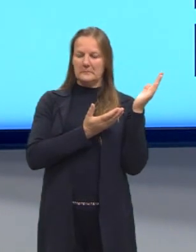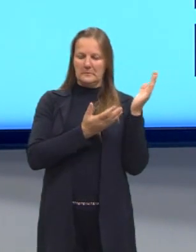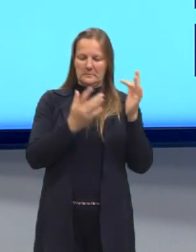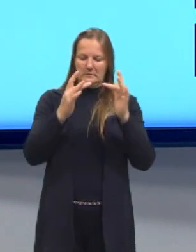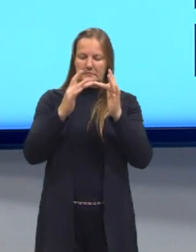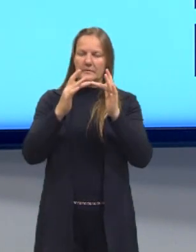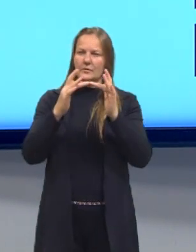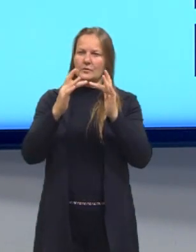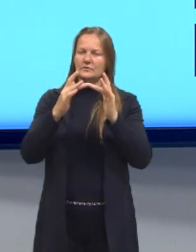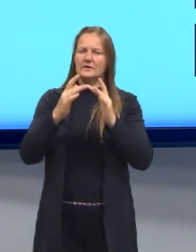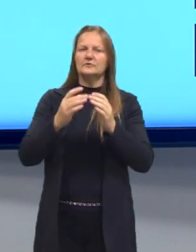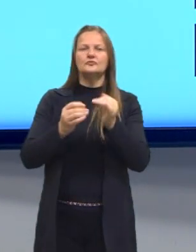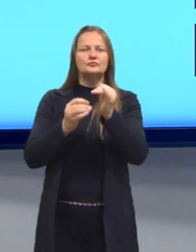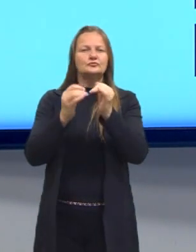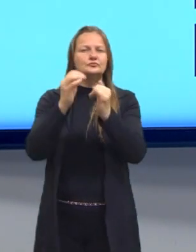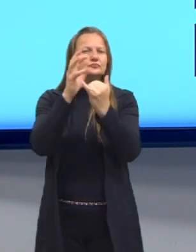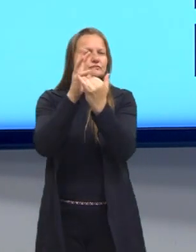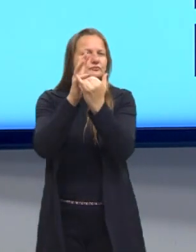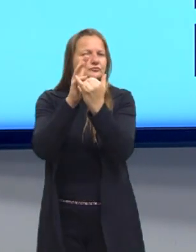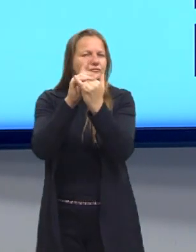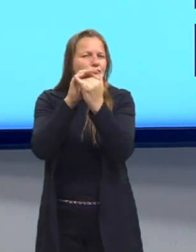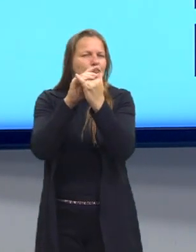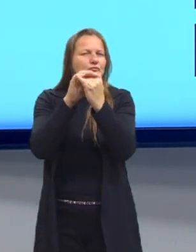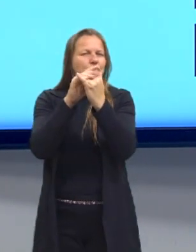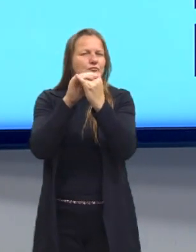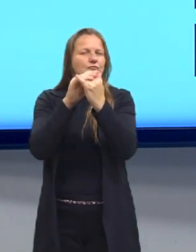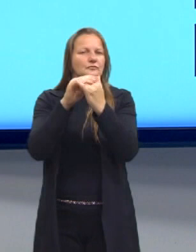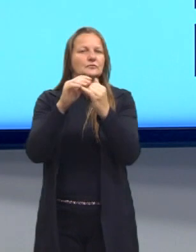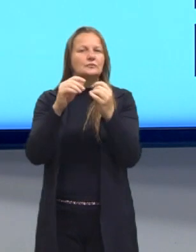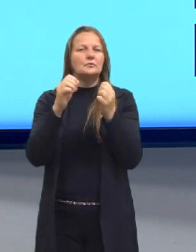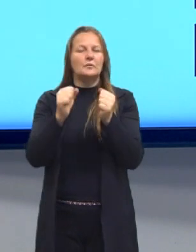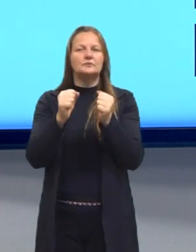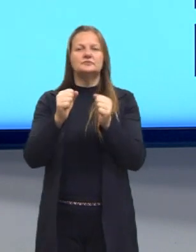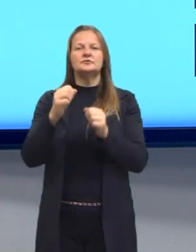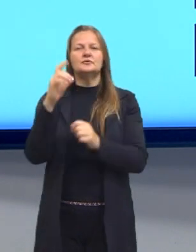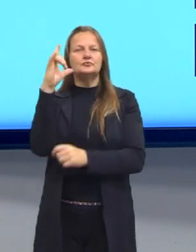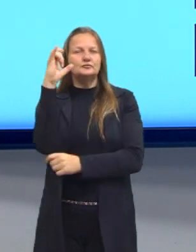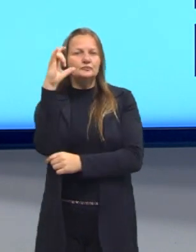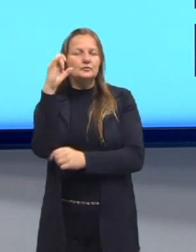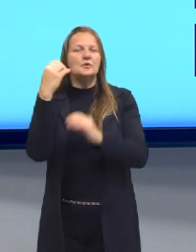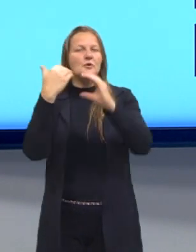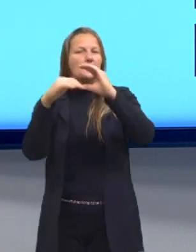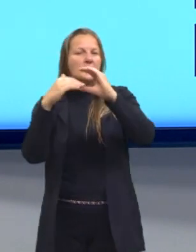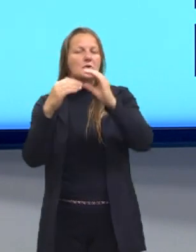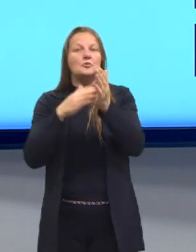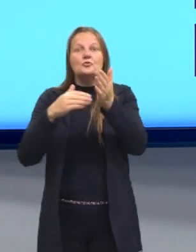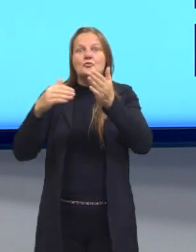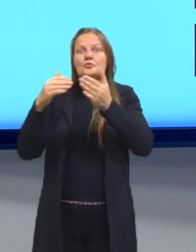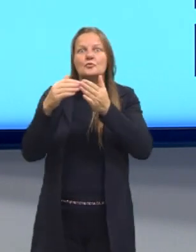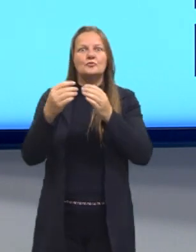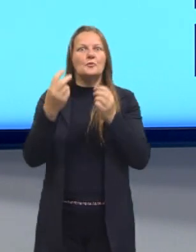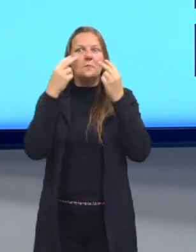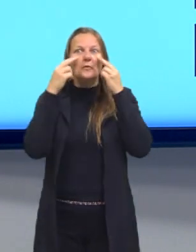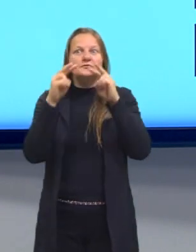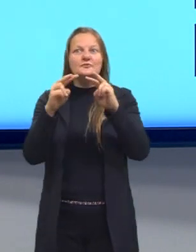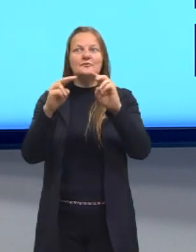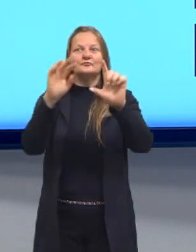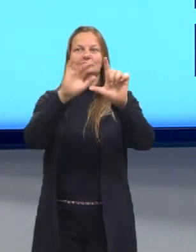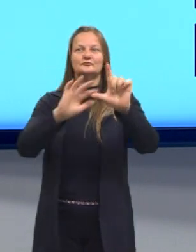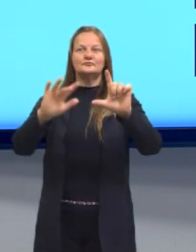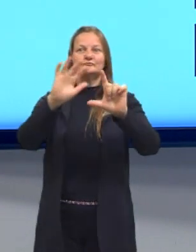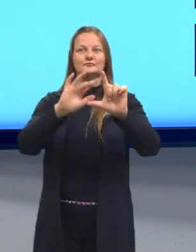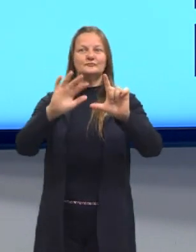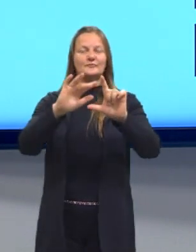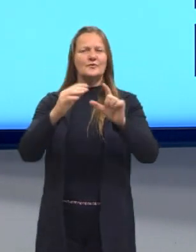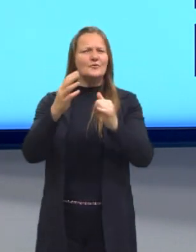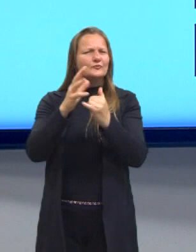ou do e-mail onde vocês podem enviar comentários deixar algumas sugestão tira dúvidas ou até enviar